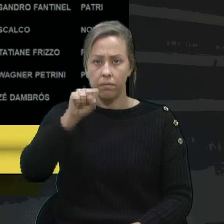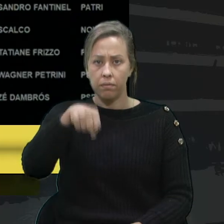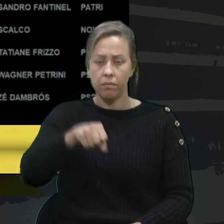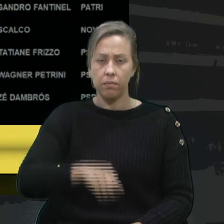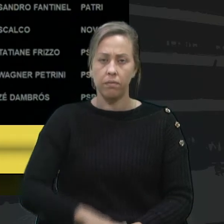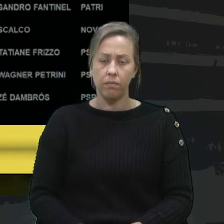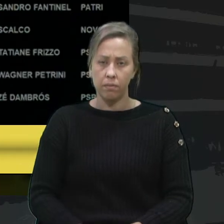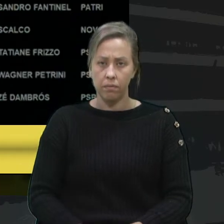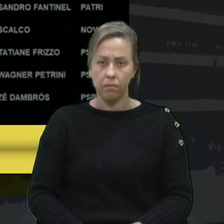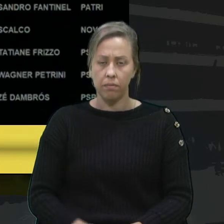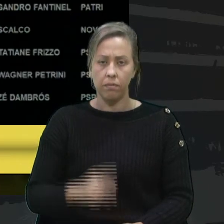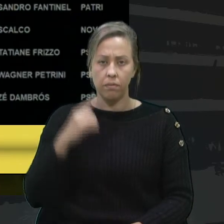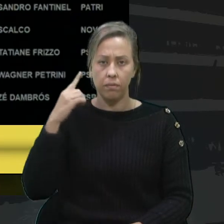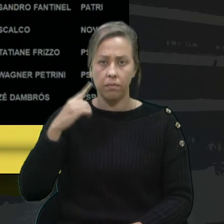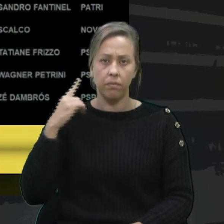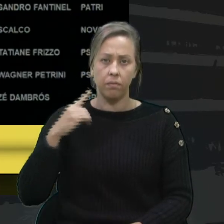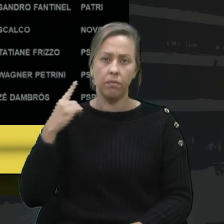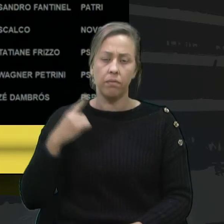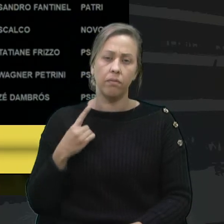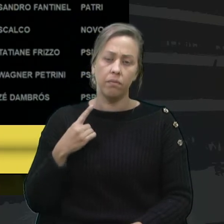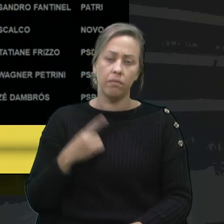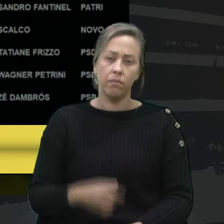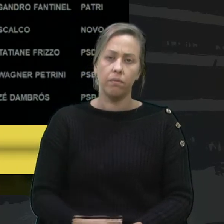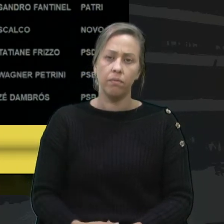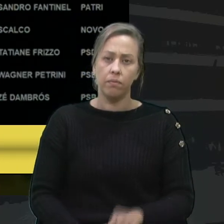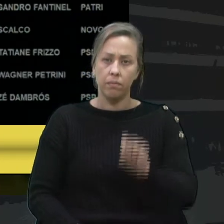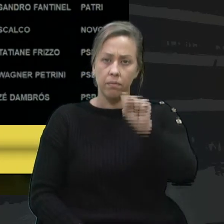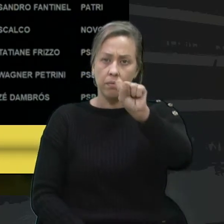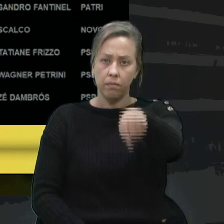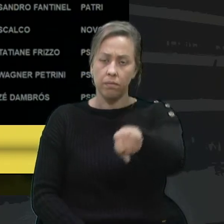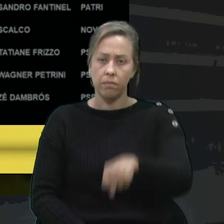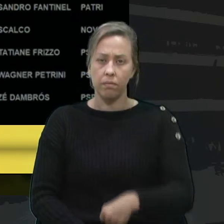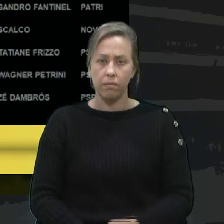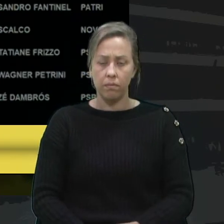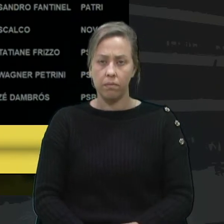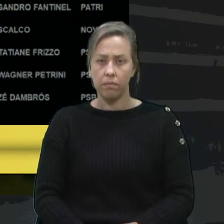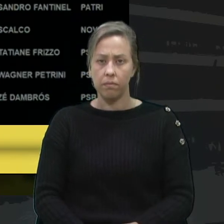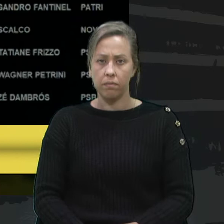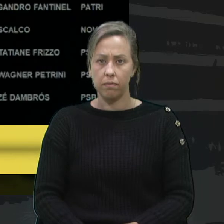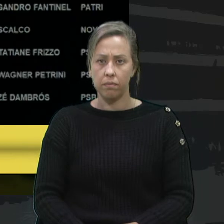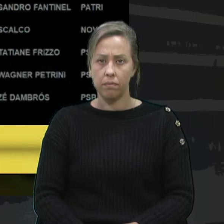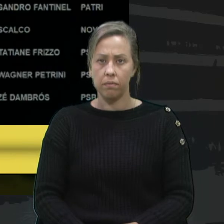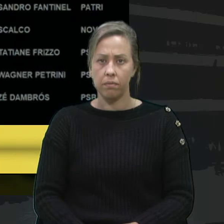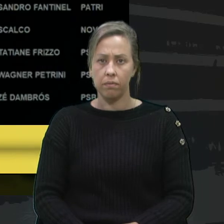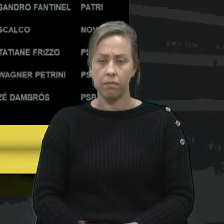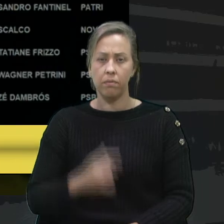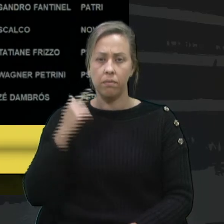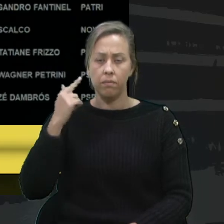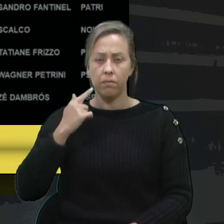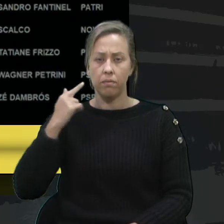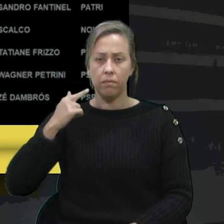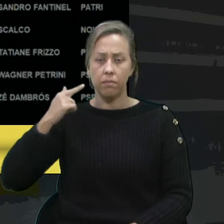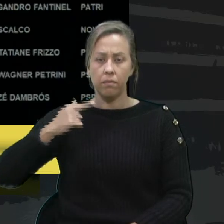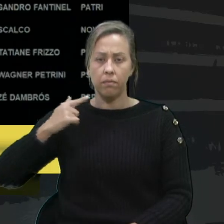sim, vereadora Denise Pessoa. Voto sim, senhor presidente. Votou sim, vereadora Gladys.